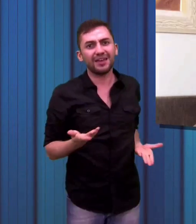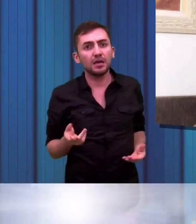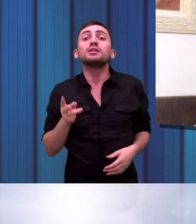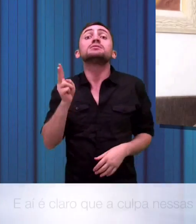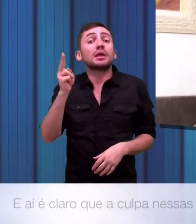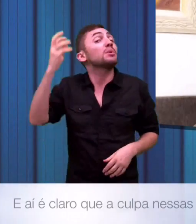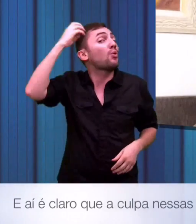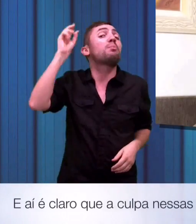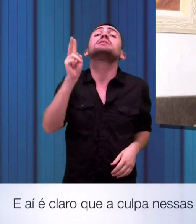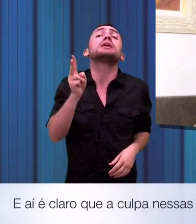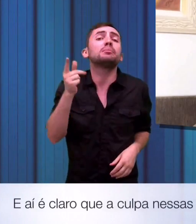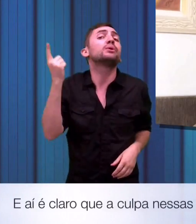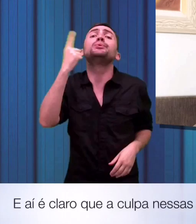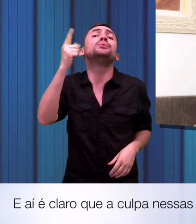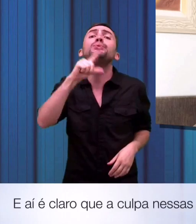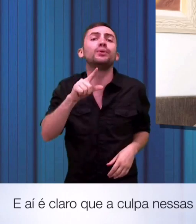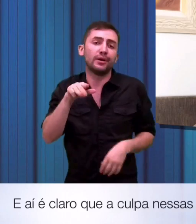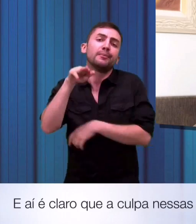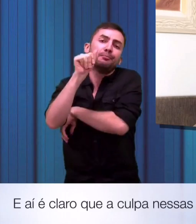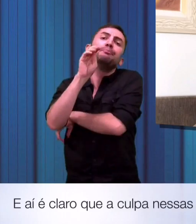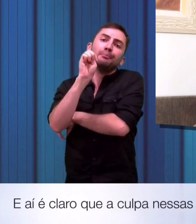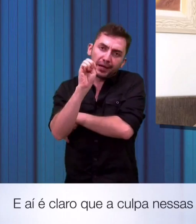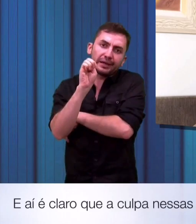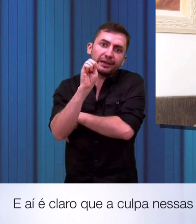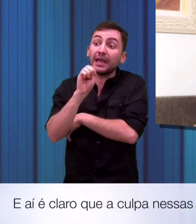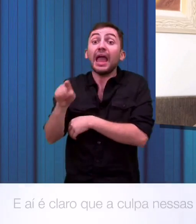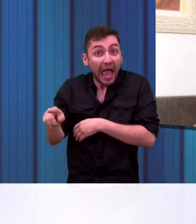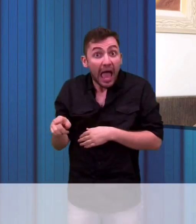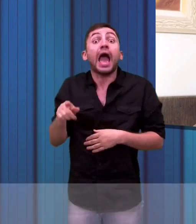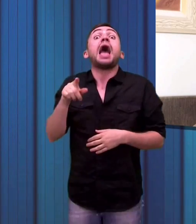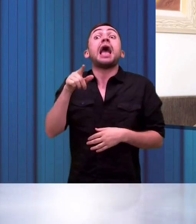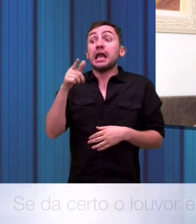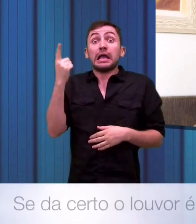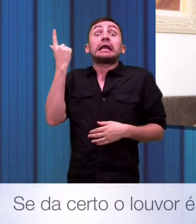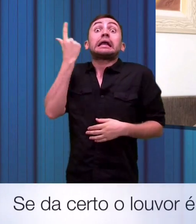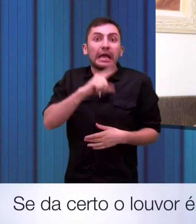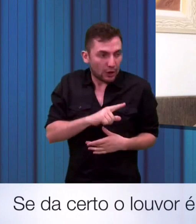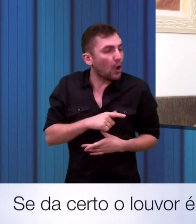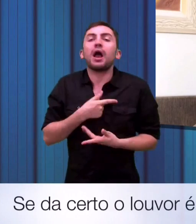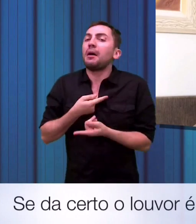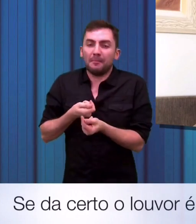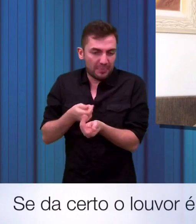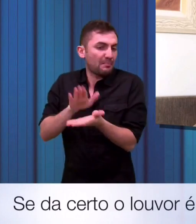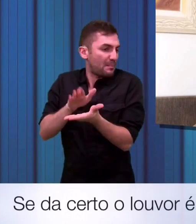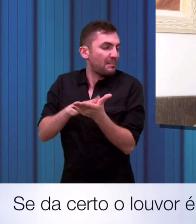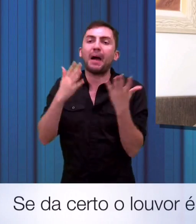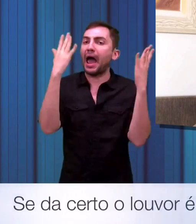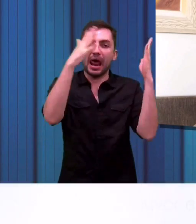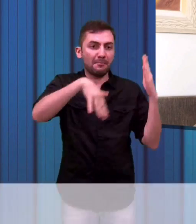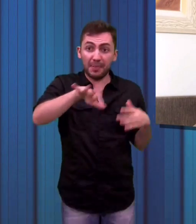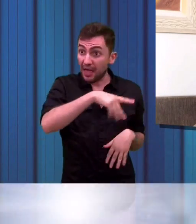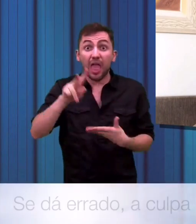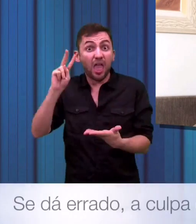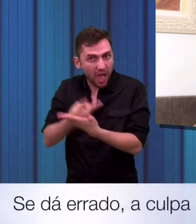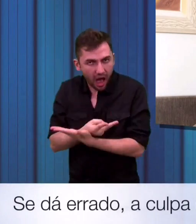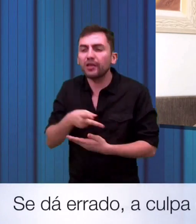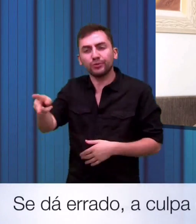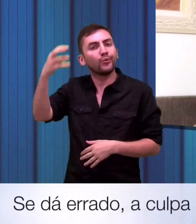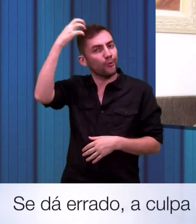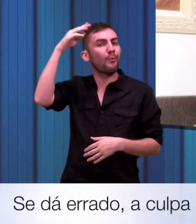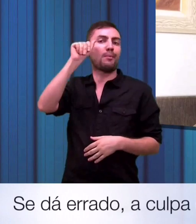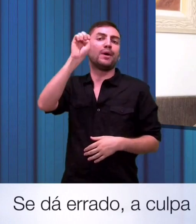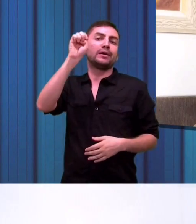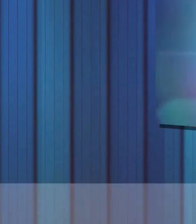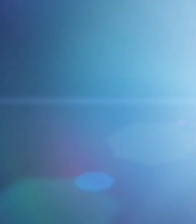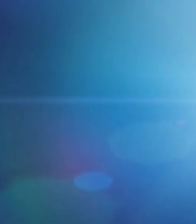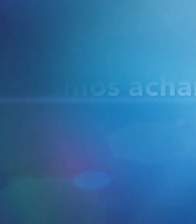tudo isso. E aí é claro que nessas horas a culpa é de quem? A culpa é da mãe, é claro. Se dá certo, o louvor é de todos. Se dá